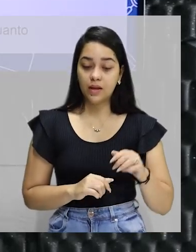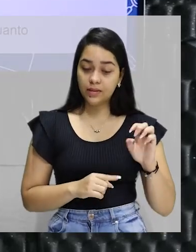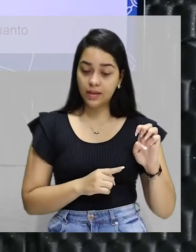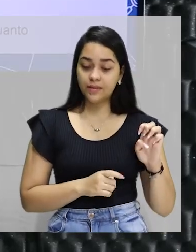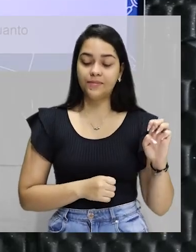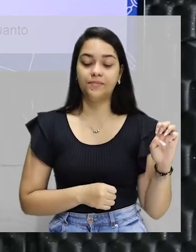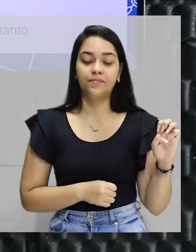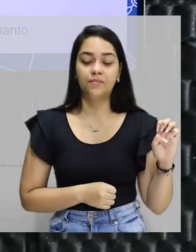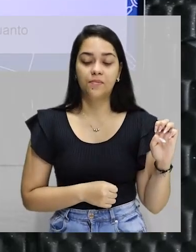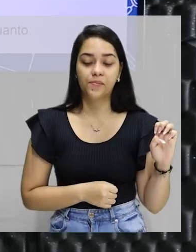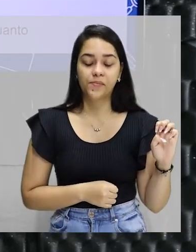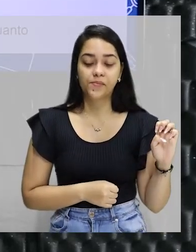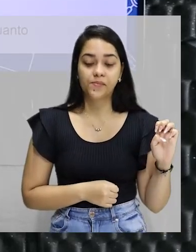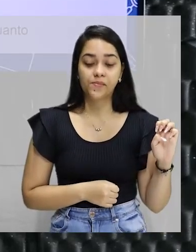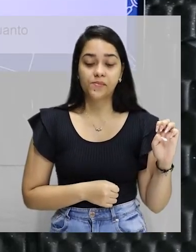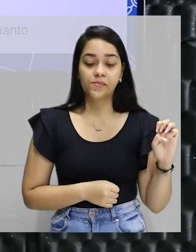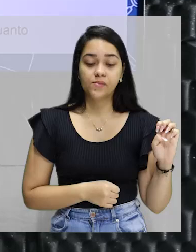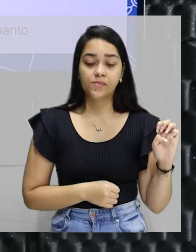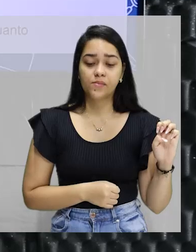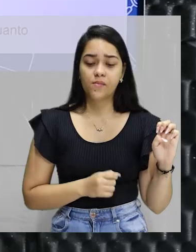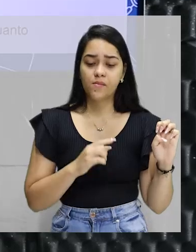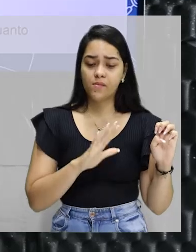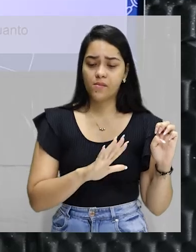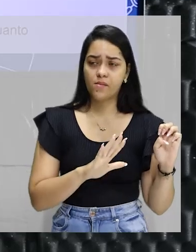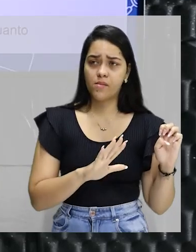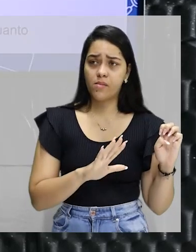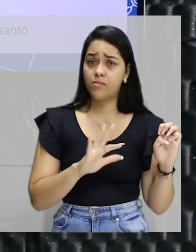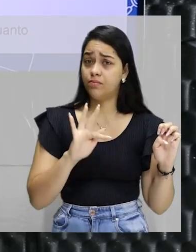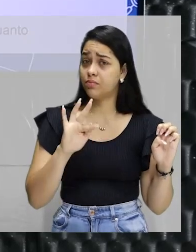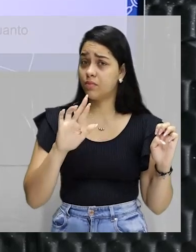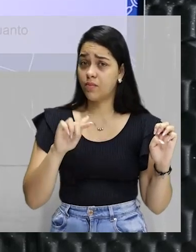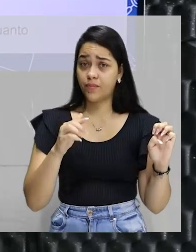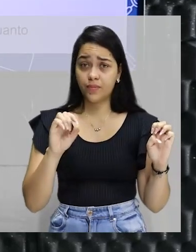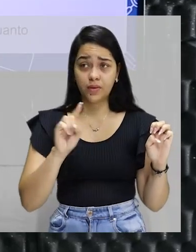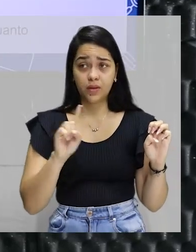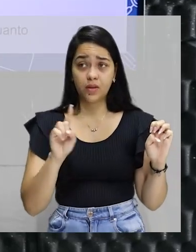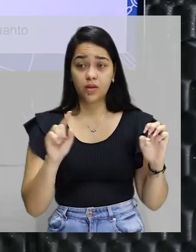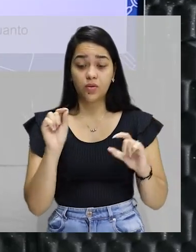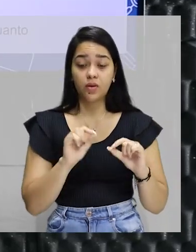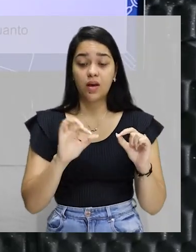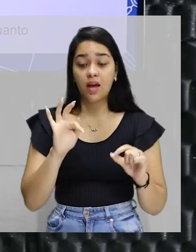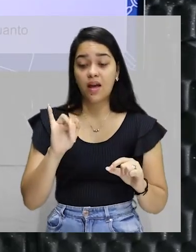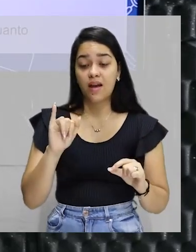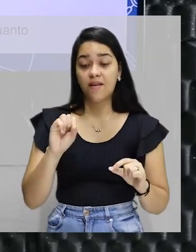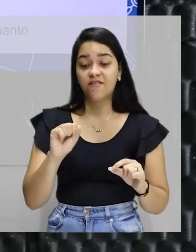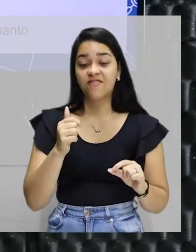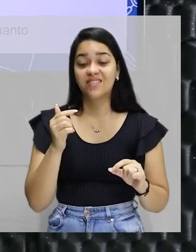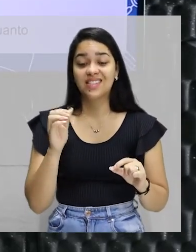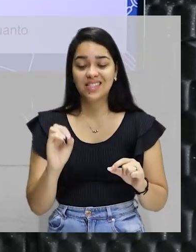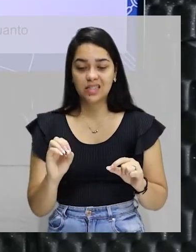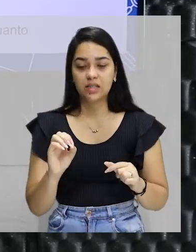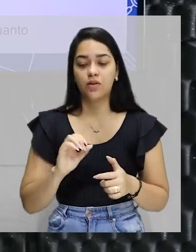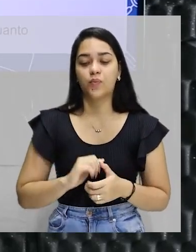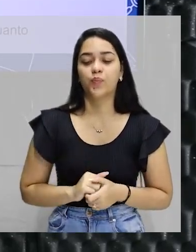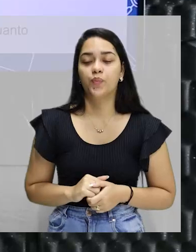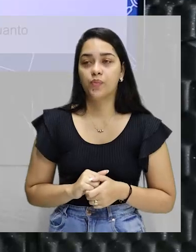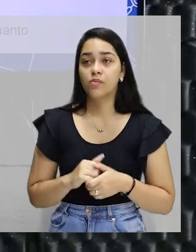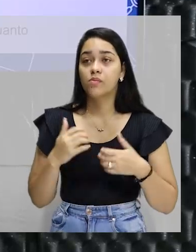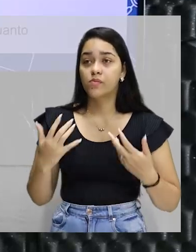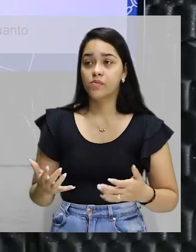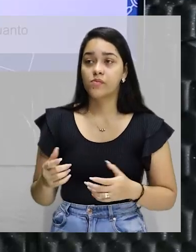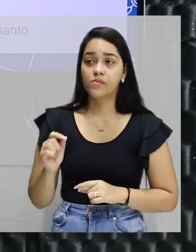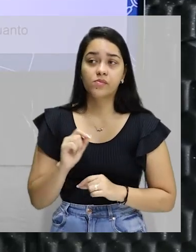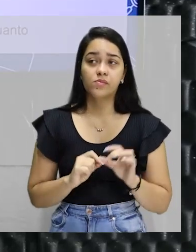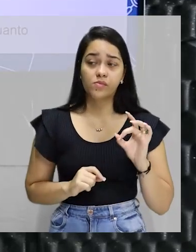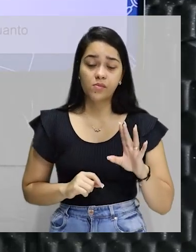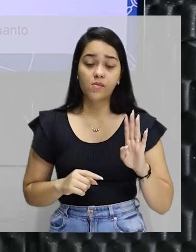de fusão nuclear. Parou, não é fusão, é fissão nuclear. Ok? Então, nos